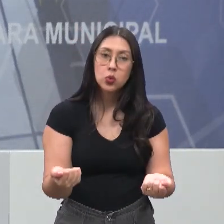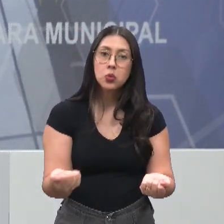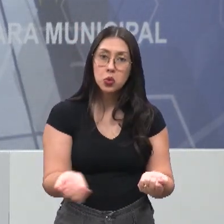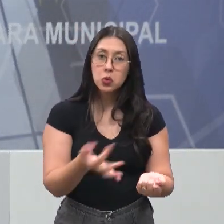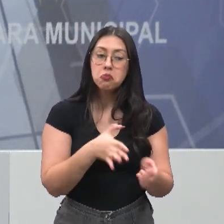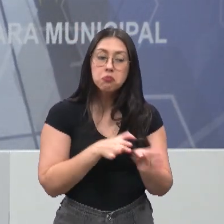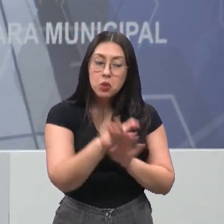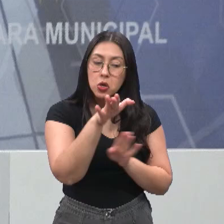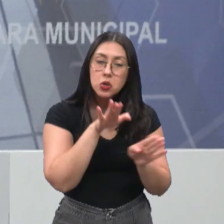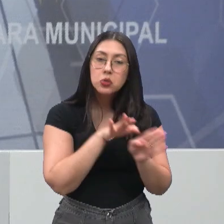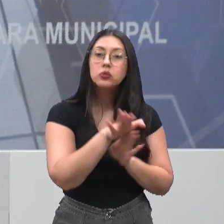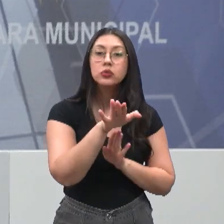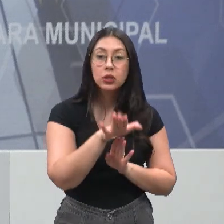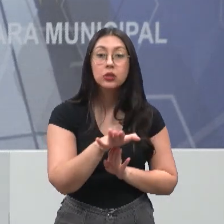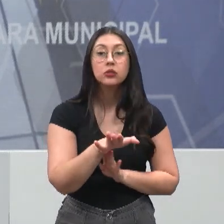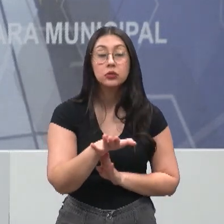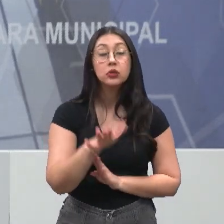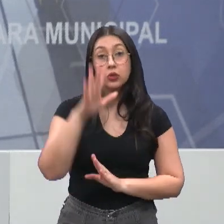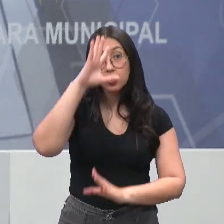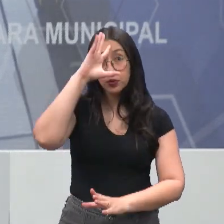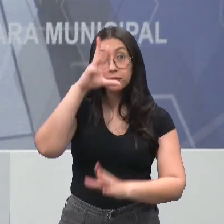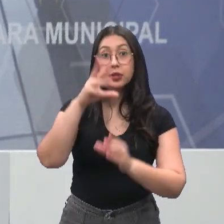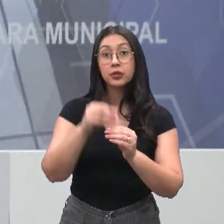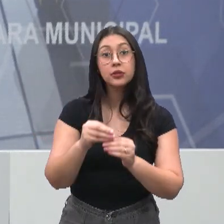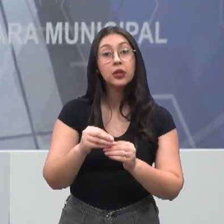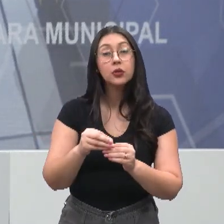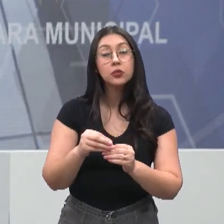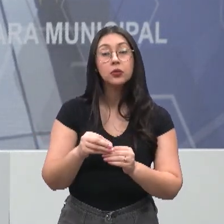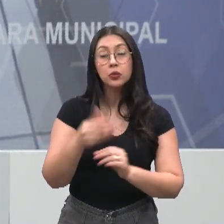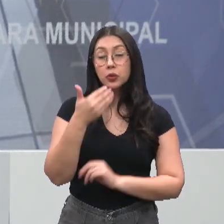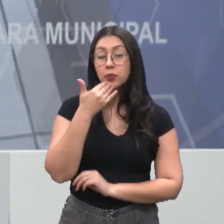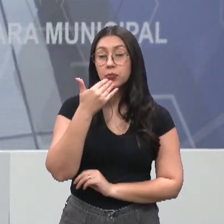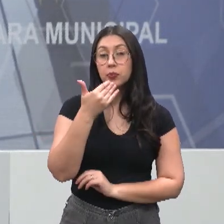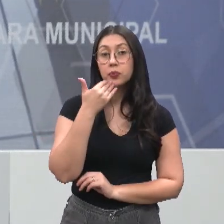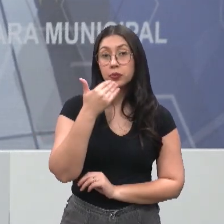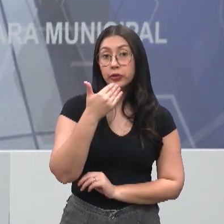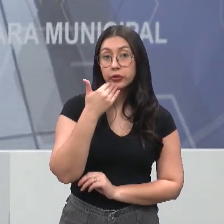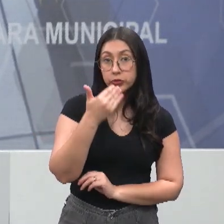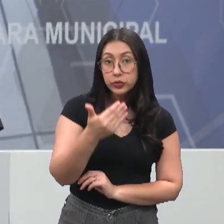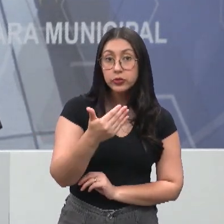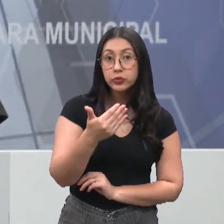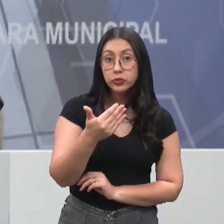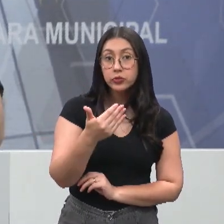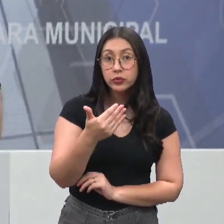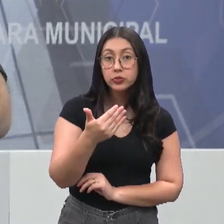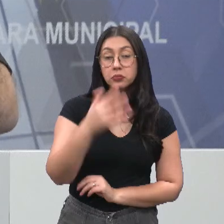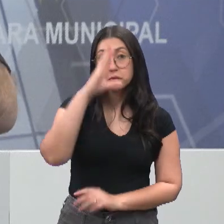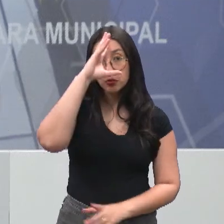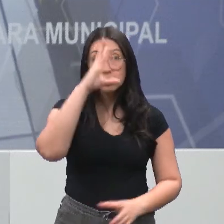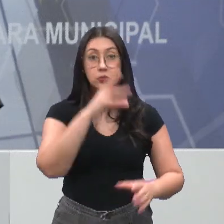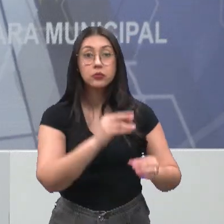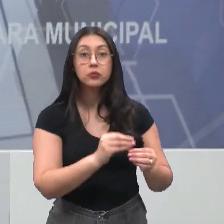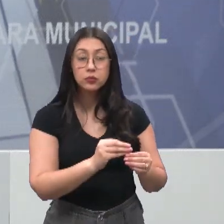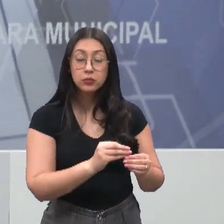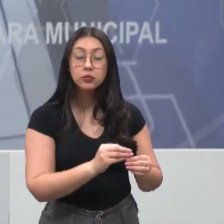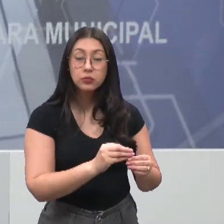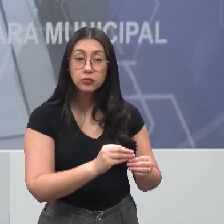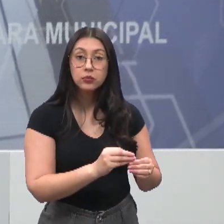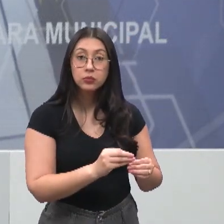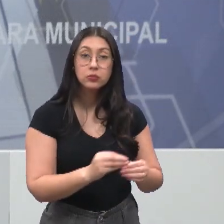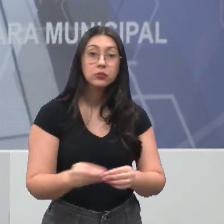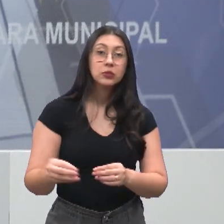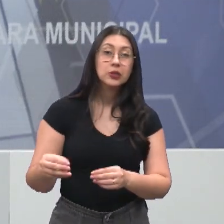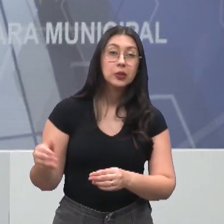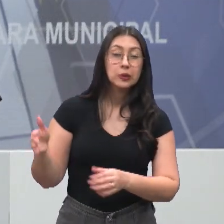sugestão, ele entendeu essa solicitação dos transportadores escolares, entendendo toda essa questão do